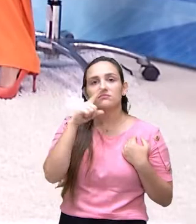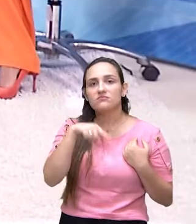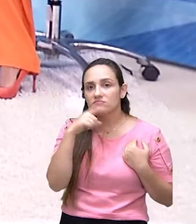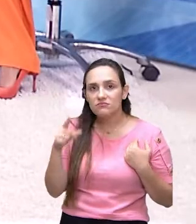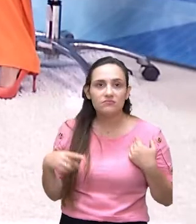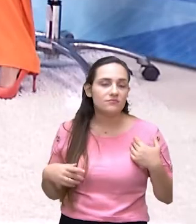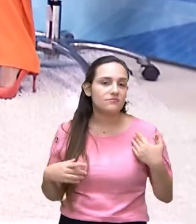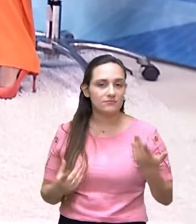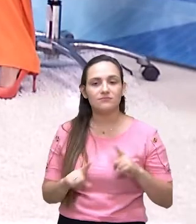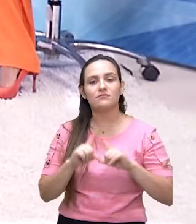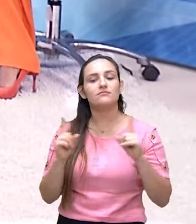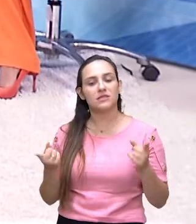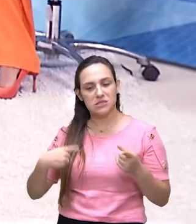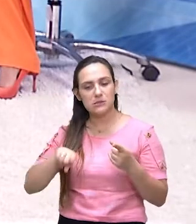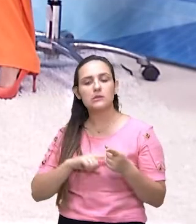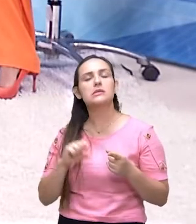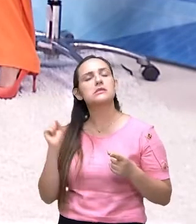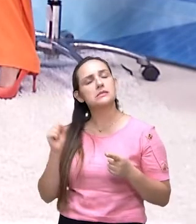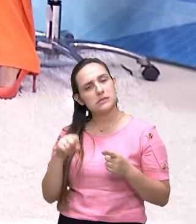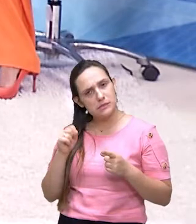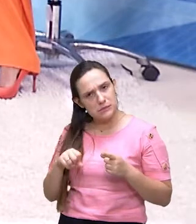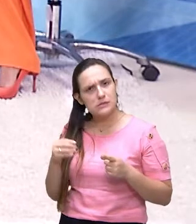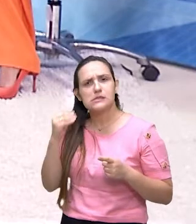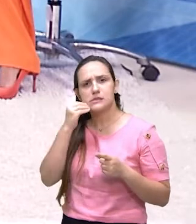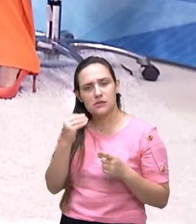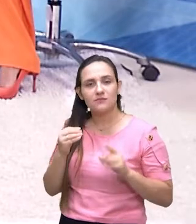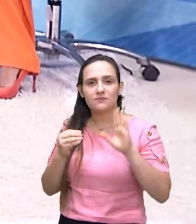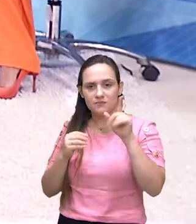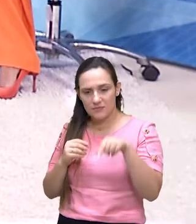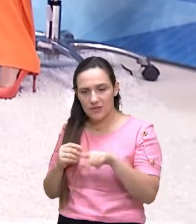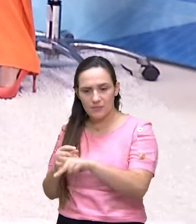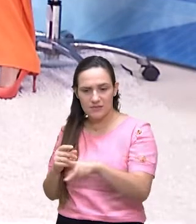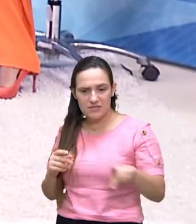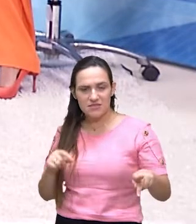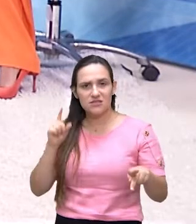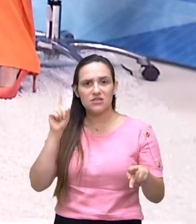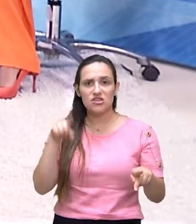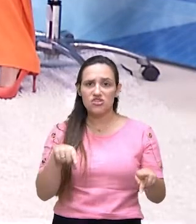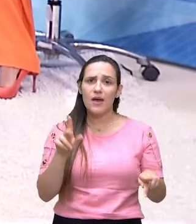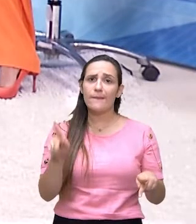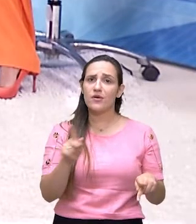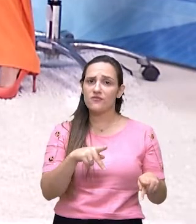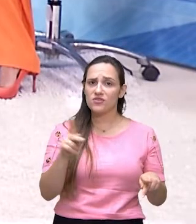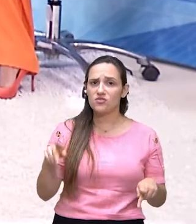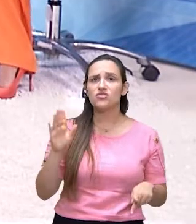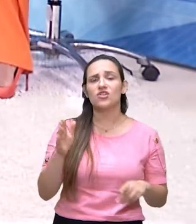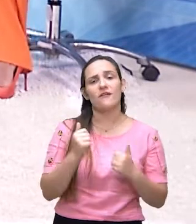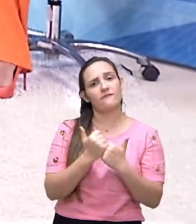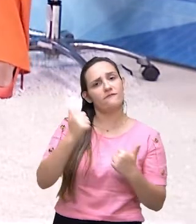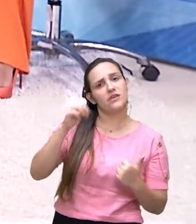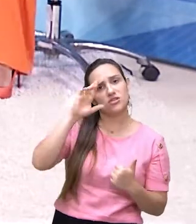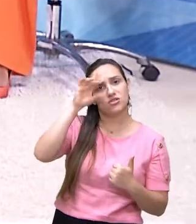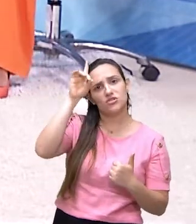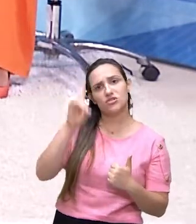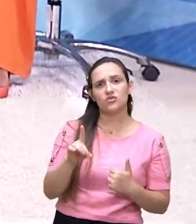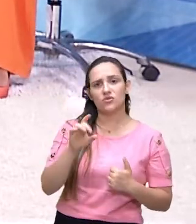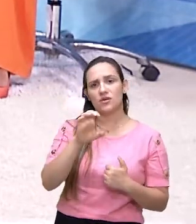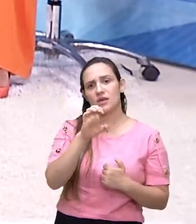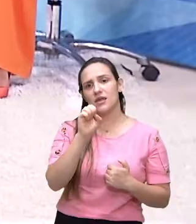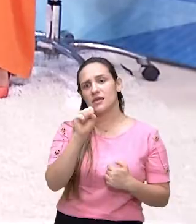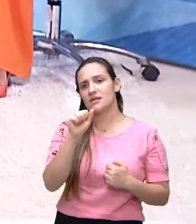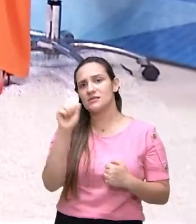antes né E aí nós tivemos esse sucesso esse investimento não é o nosso Presidente Obito Ele é professor ele já foi